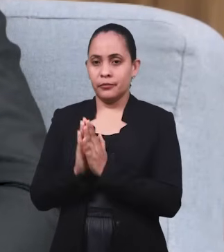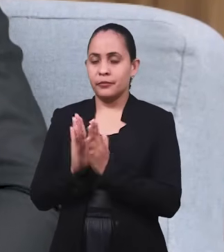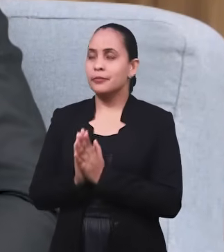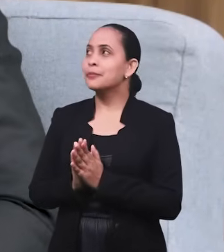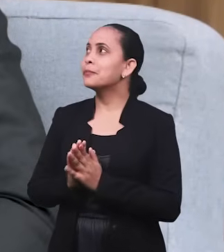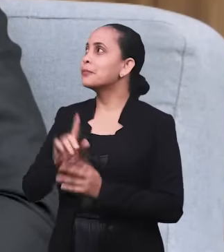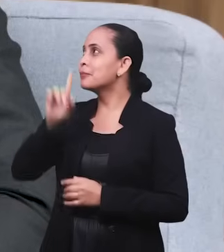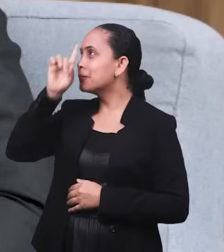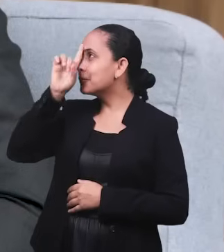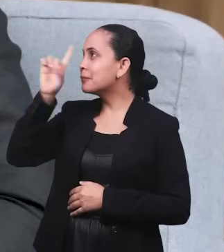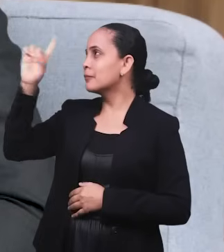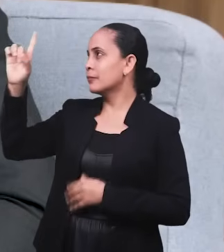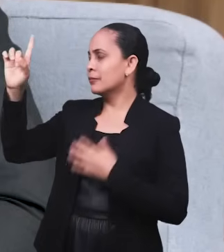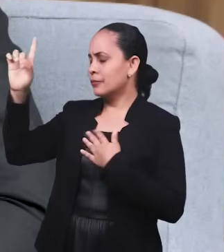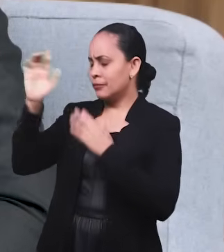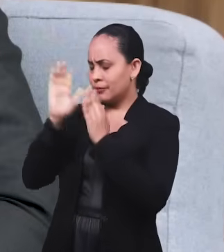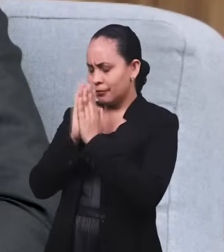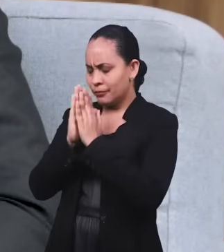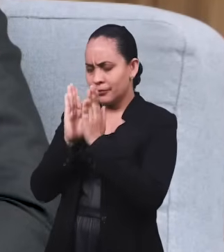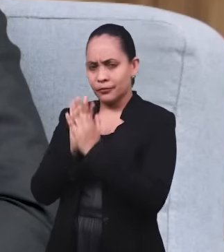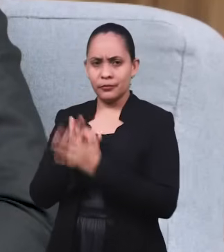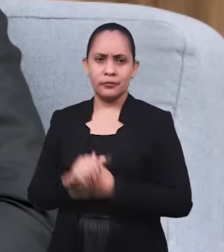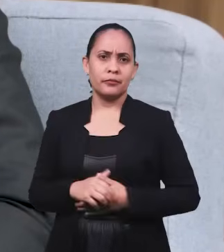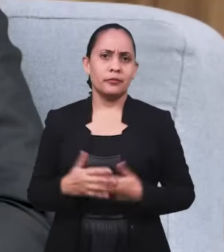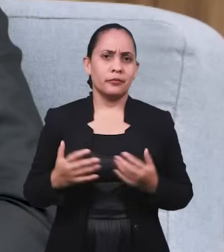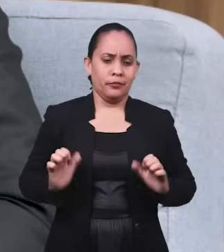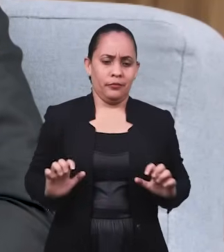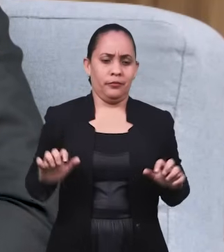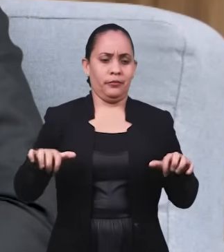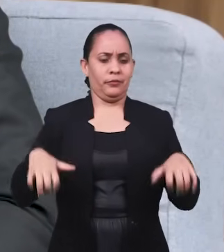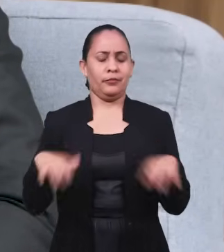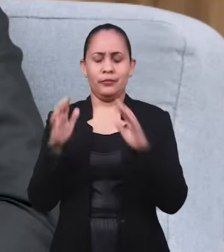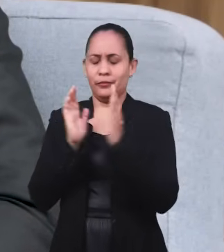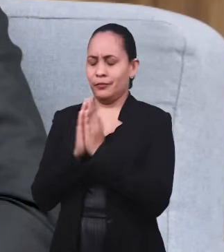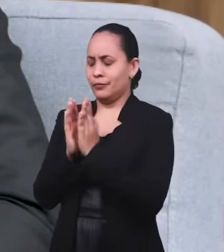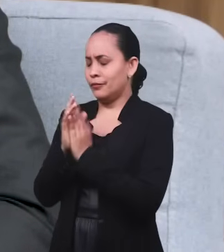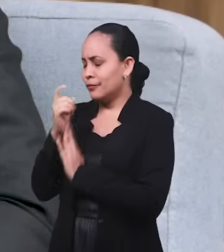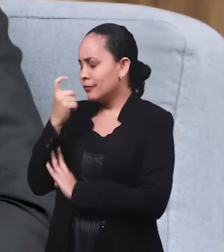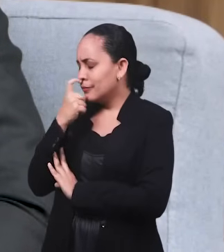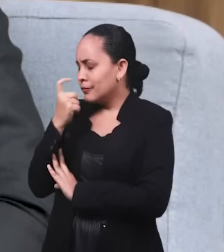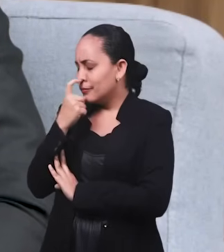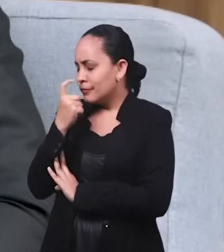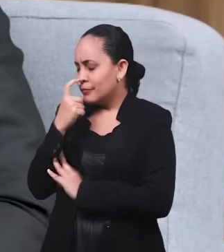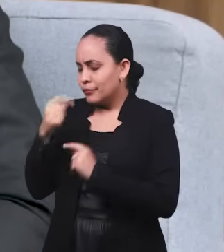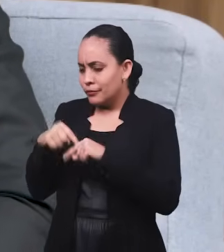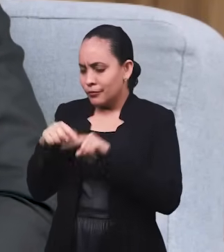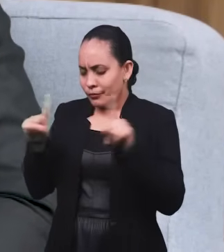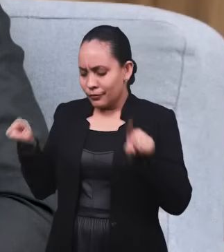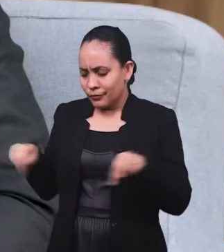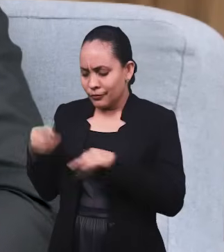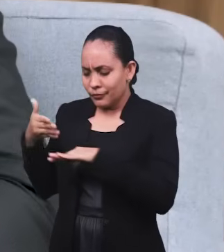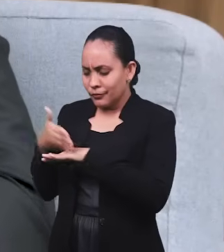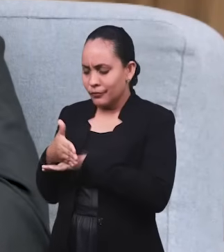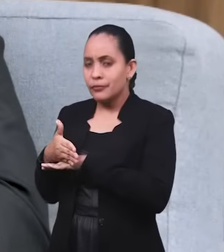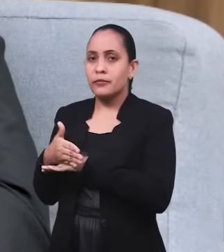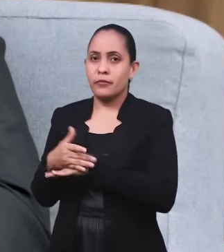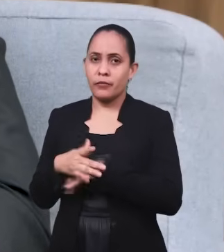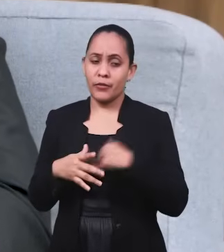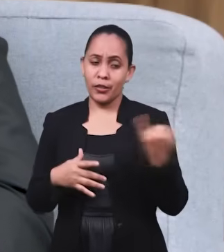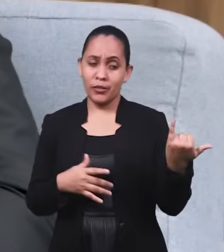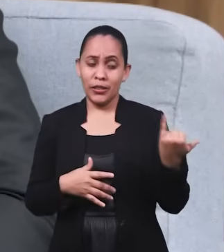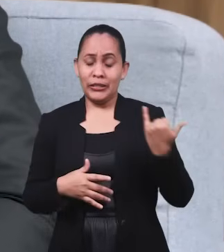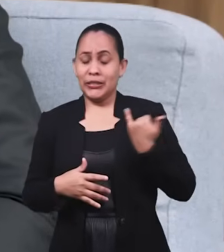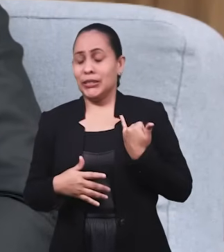e o Senhor. Exatamente. Né? Ele virou o rosto dele para a parede, a intimidade, ele estava no quarto dele, ele recebeu uma palavra até dura, vamos